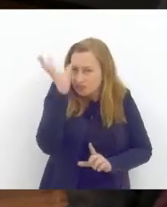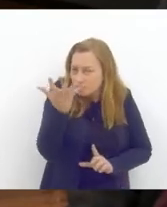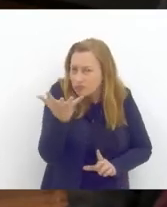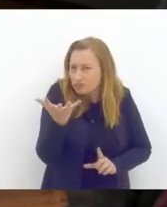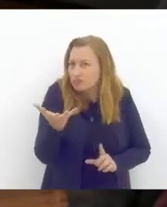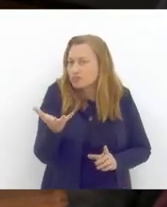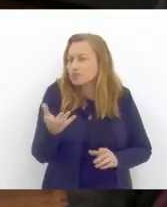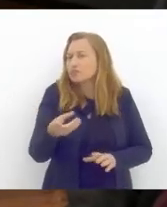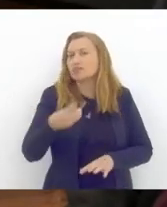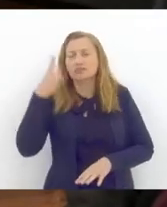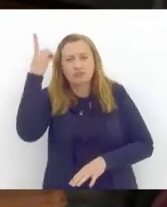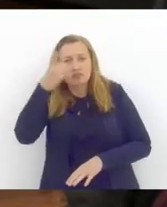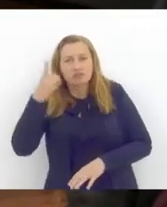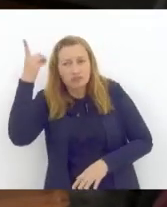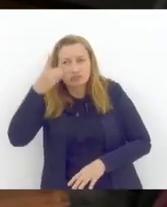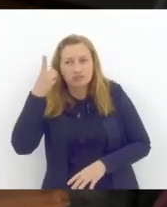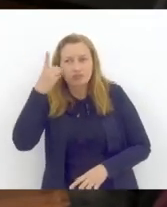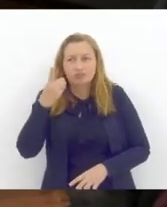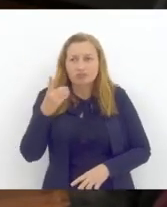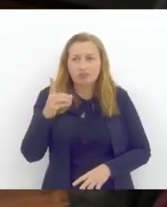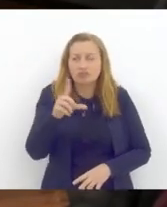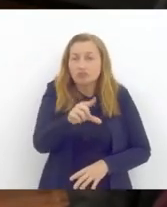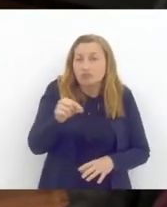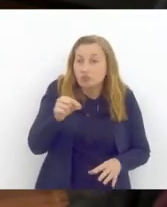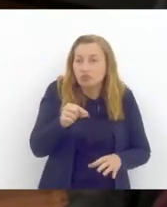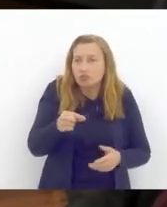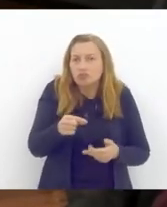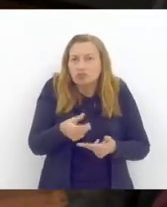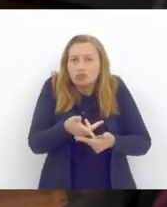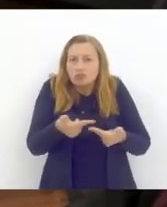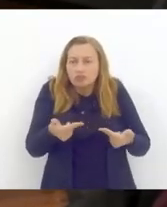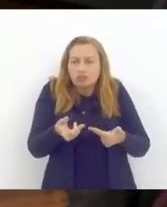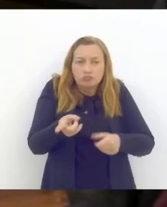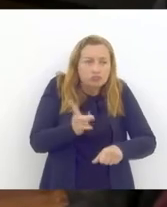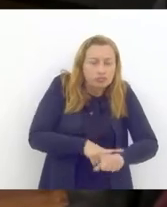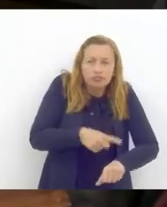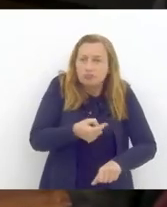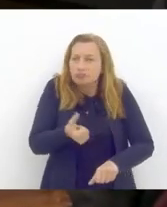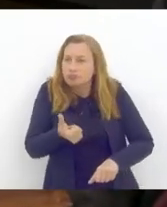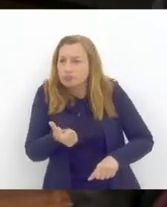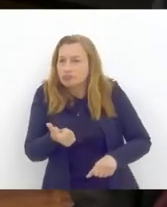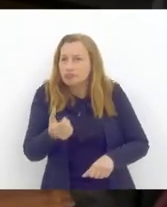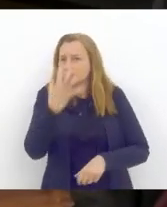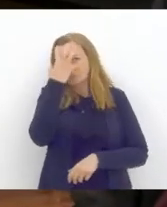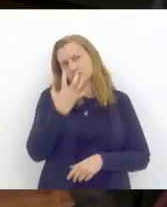para que os deputados definam alguma coisa é uma coisa muito séria.